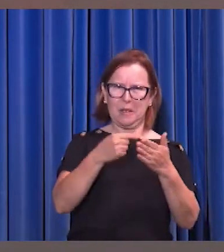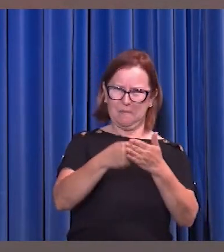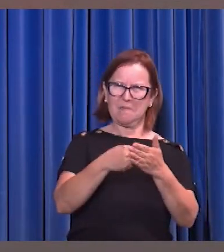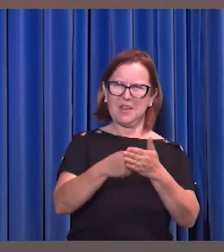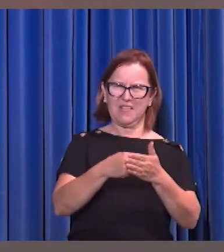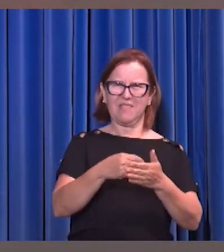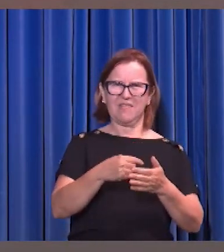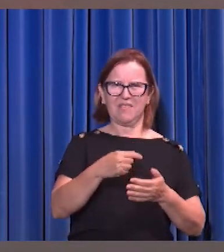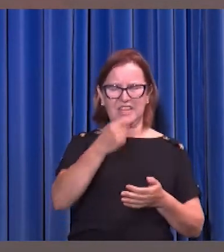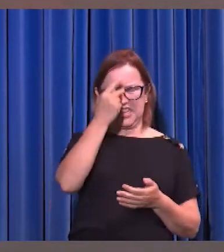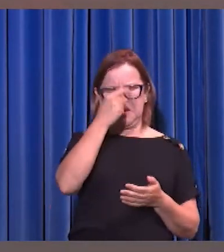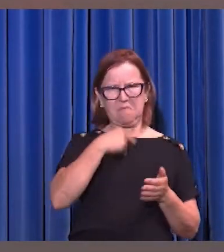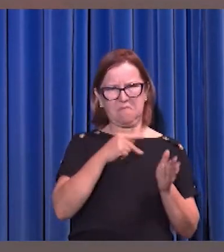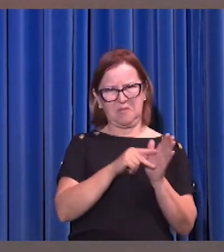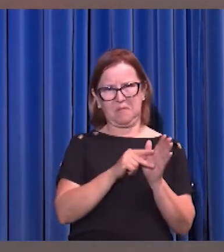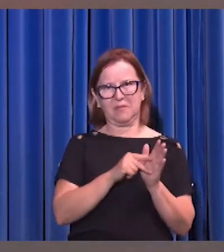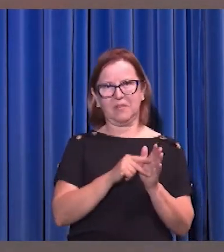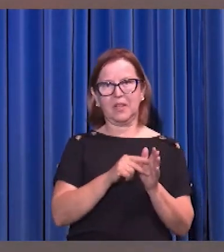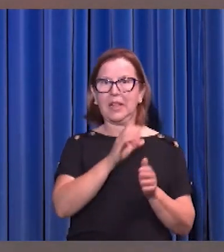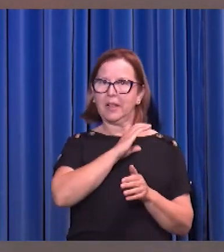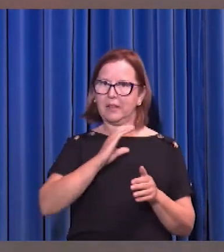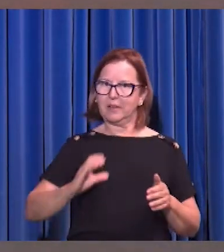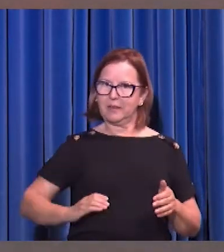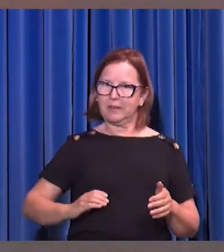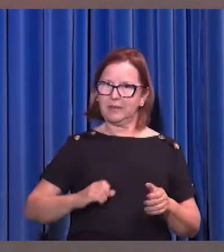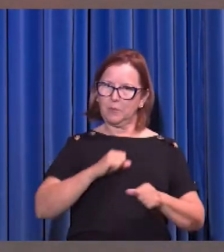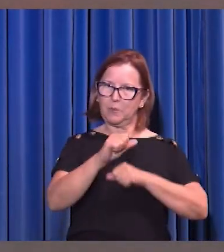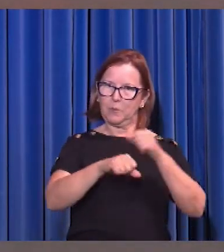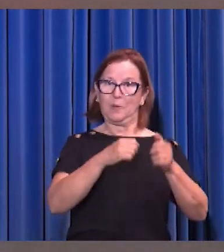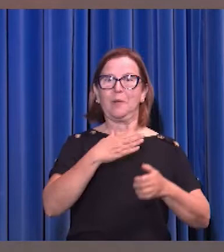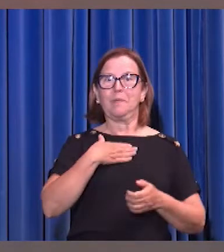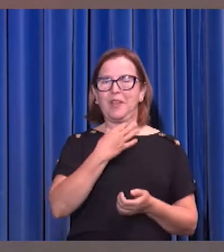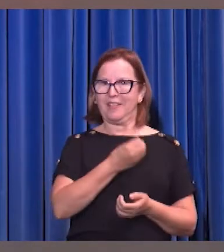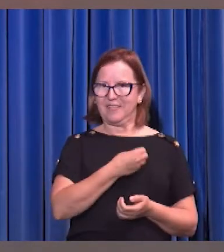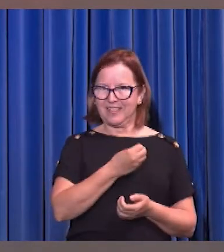mesmo: Cristo mudou a minha vida?